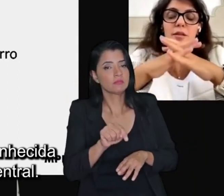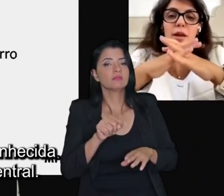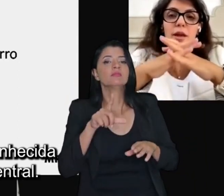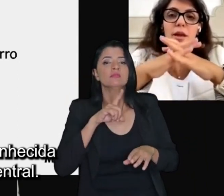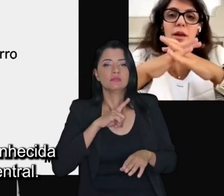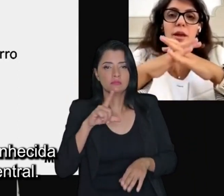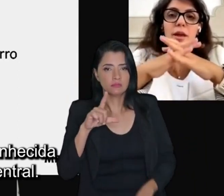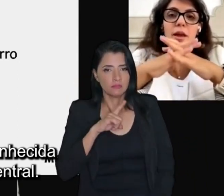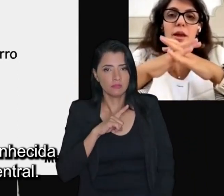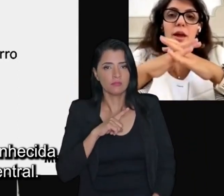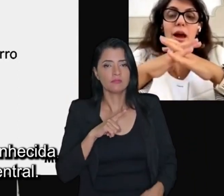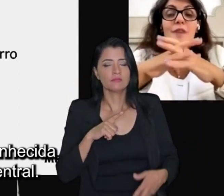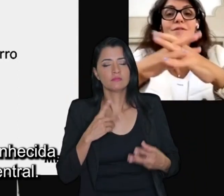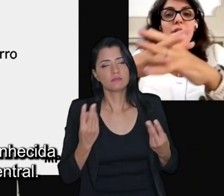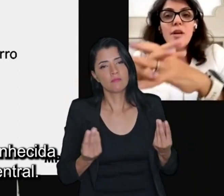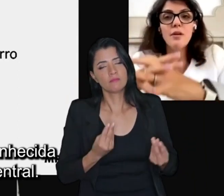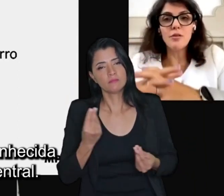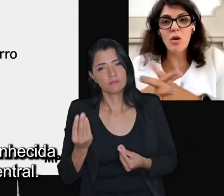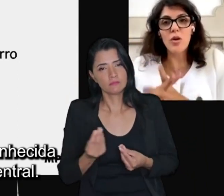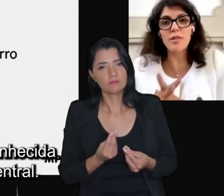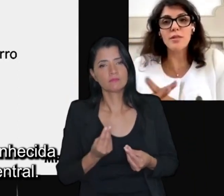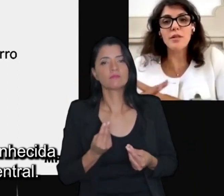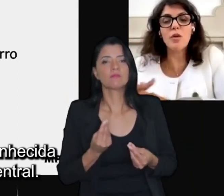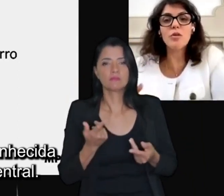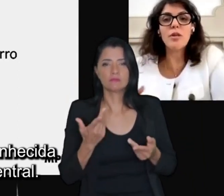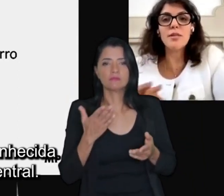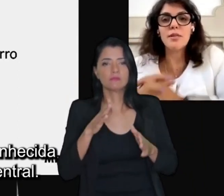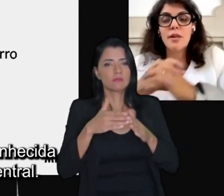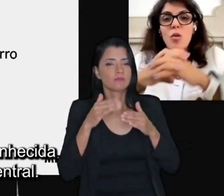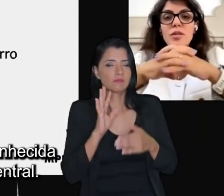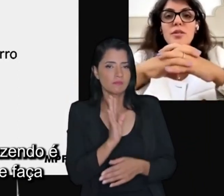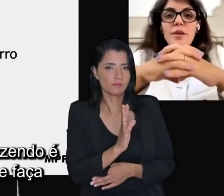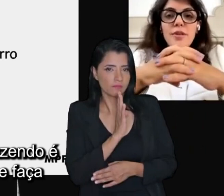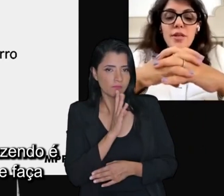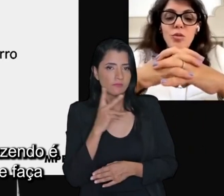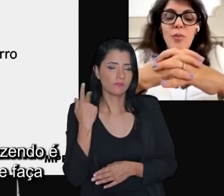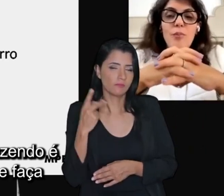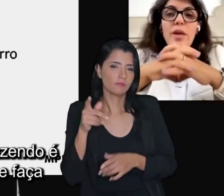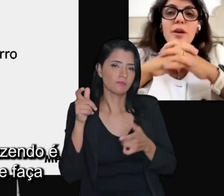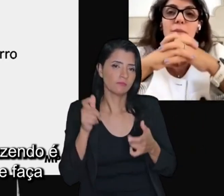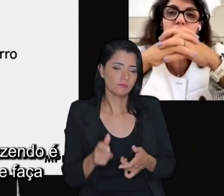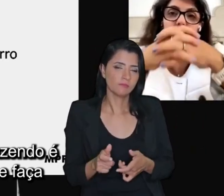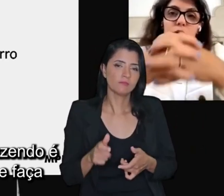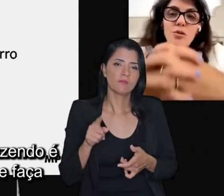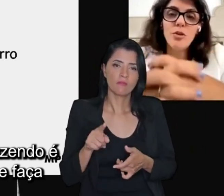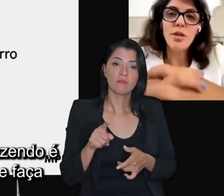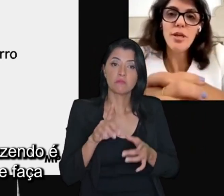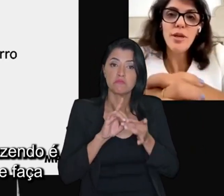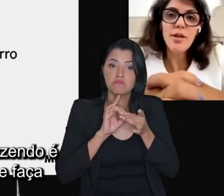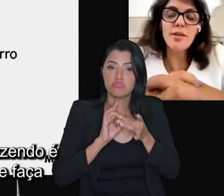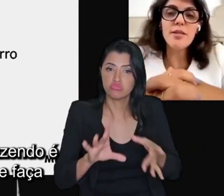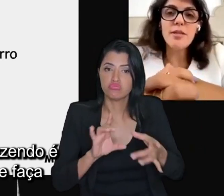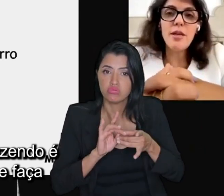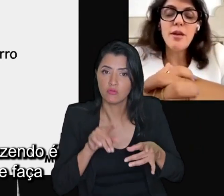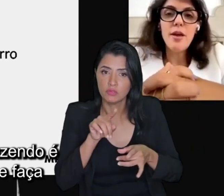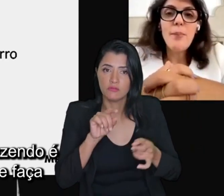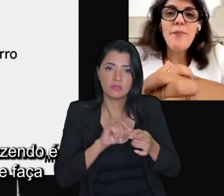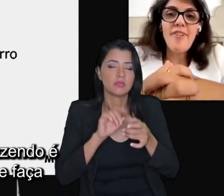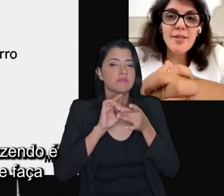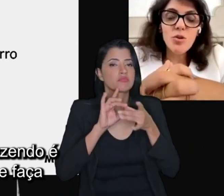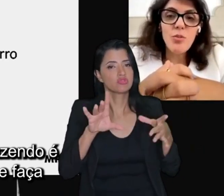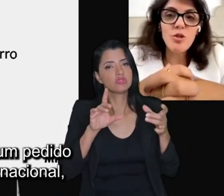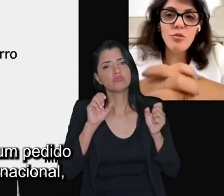existem a via já conhecida da autoridade central. O que você está fazendo é permitindo que